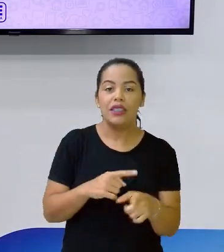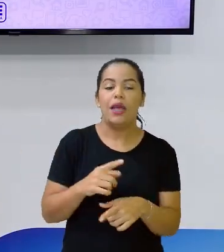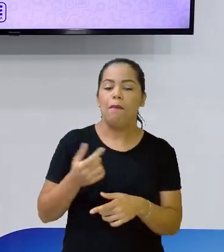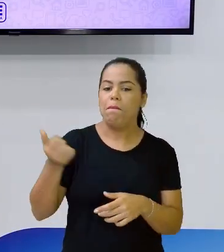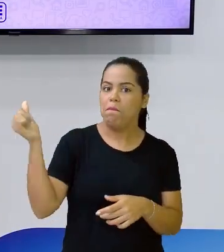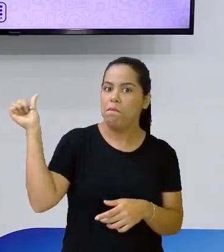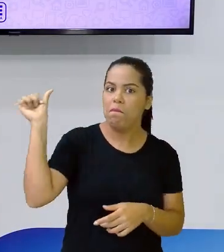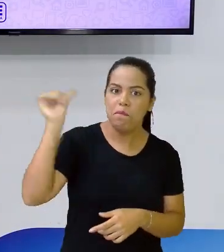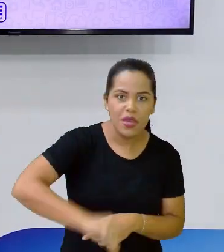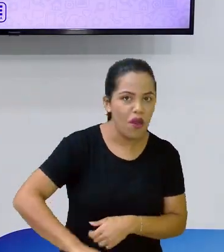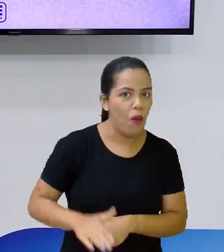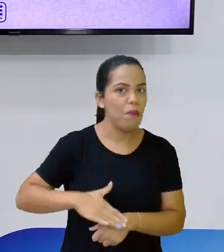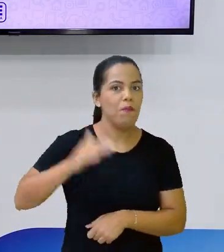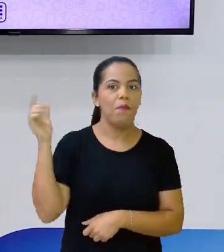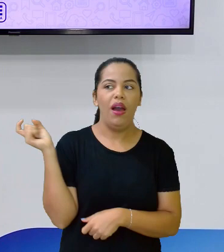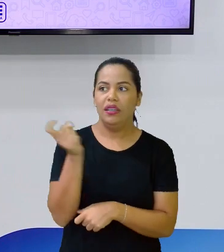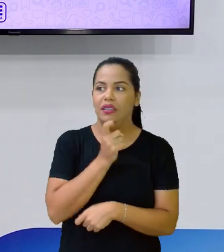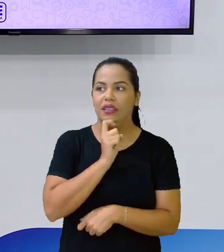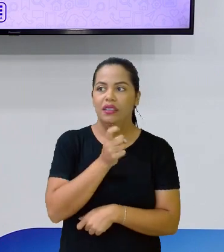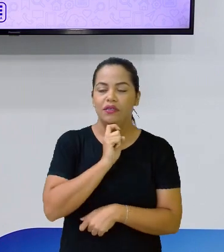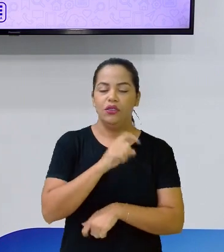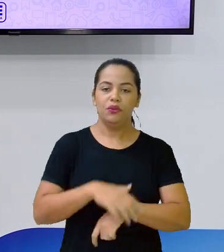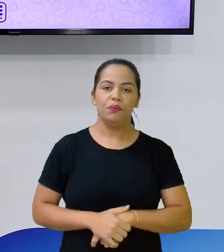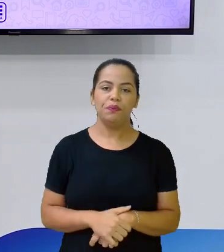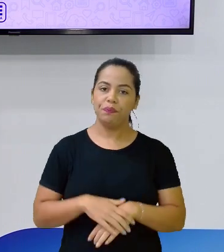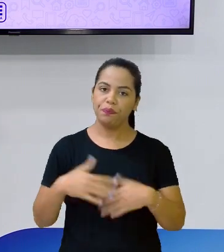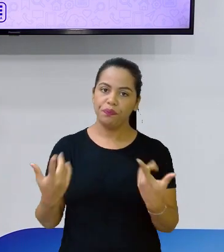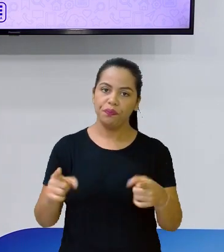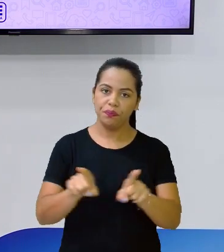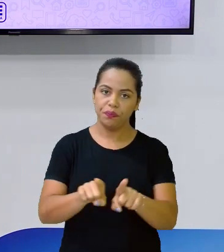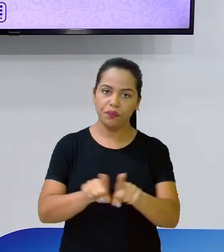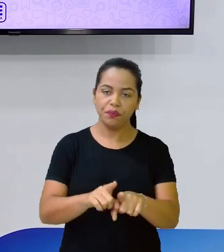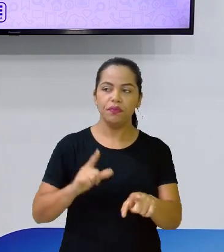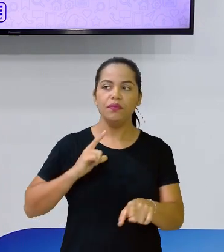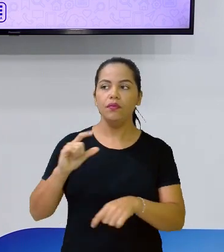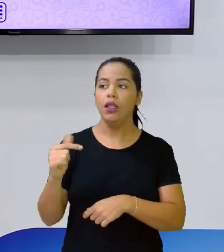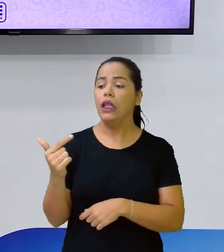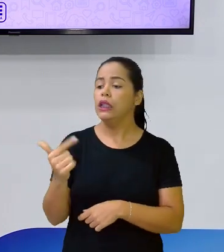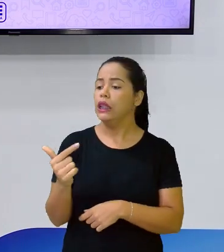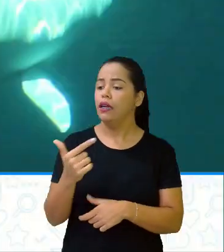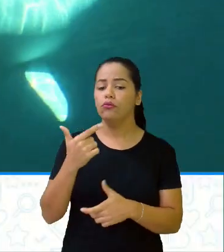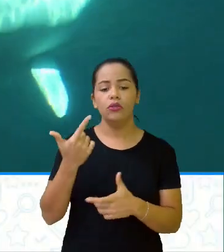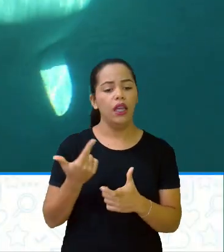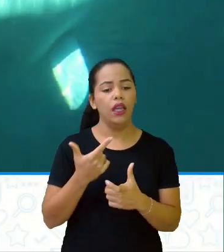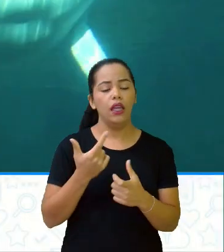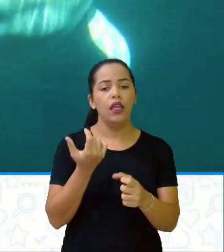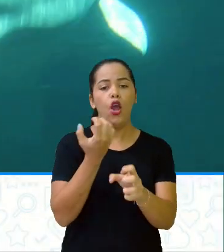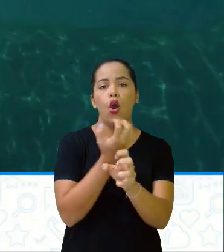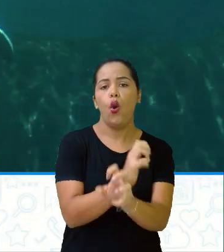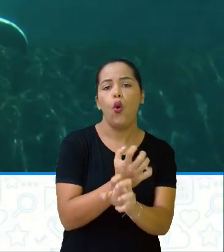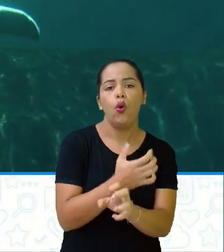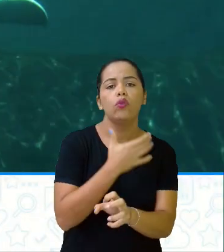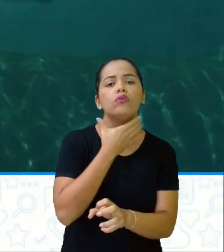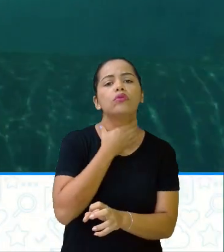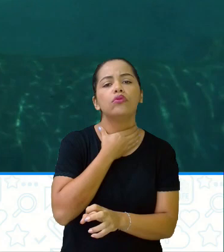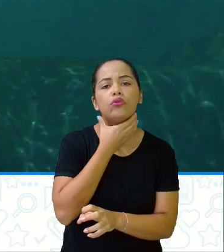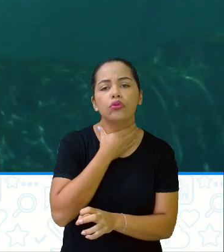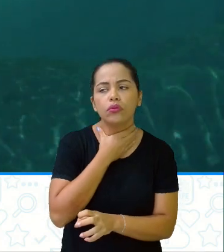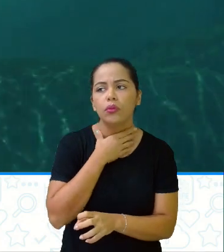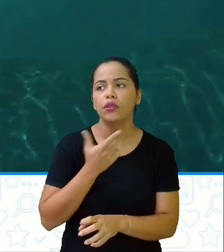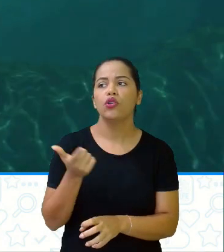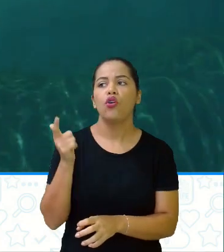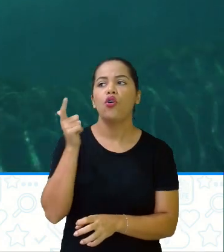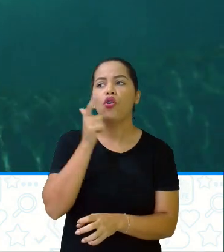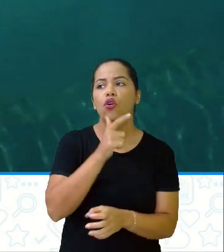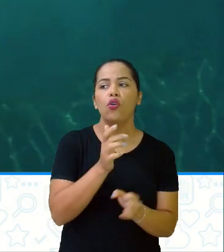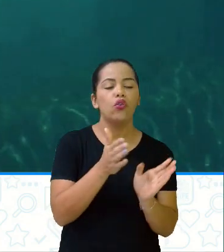do que ela, tá? E olha mais o que eu posso dizer. Não possuem ossos no pescoço, conseguindo mover a cabeça de